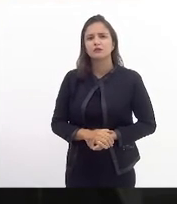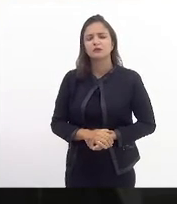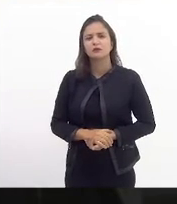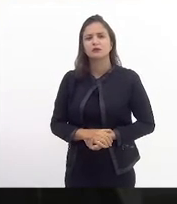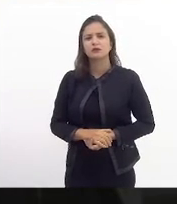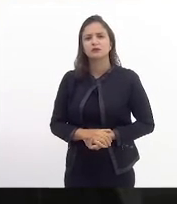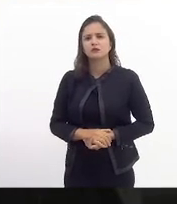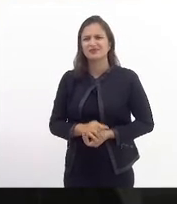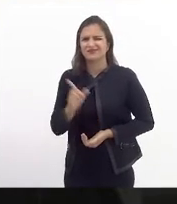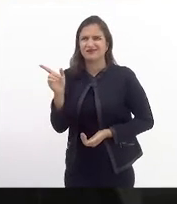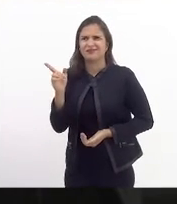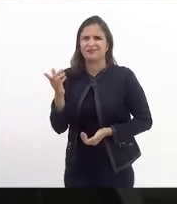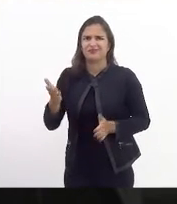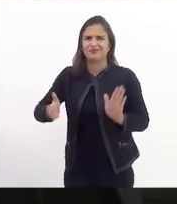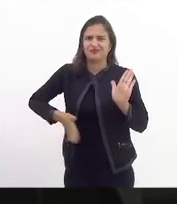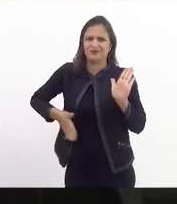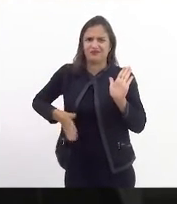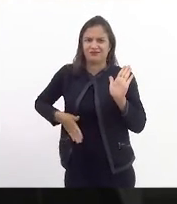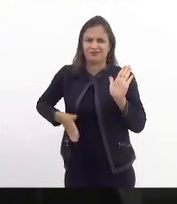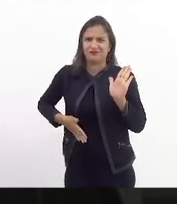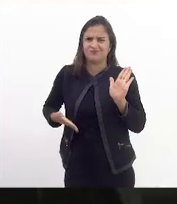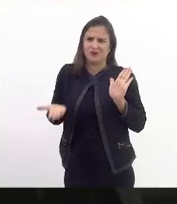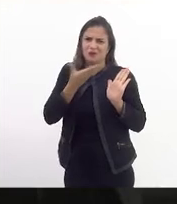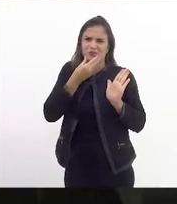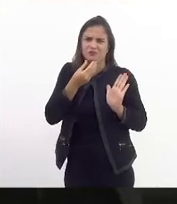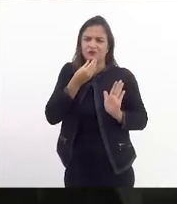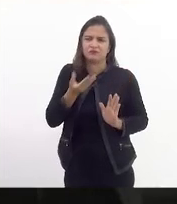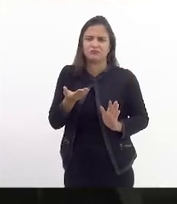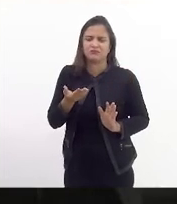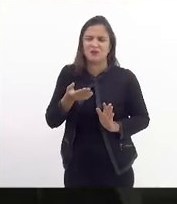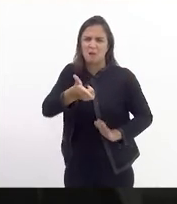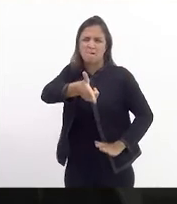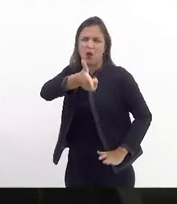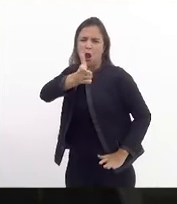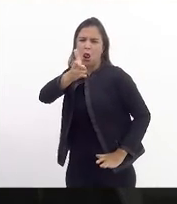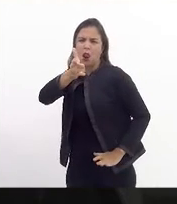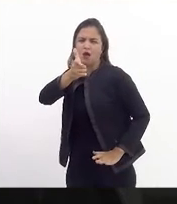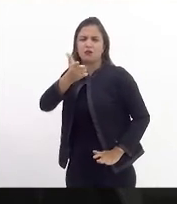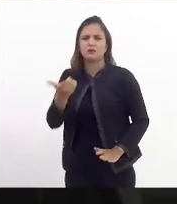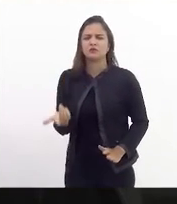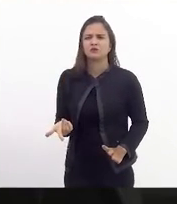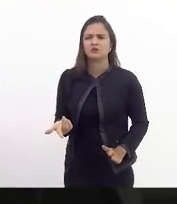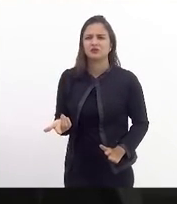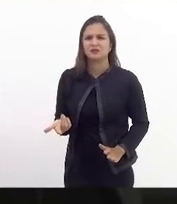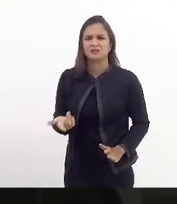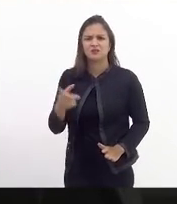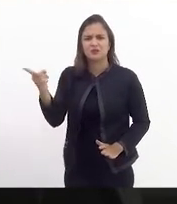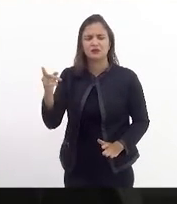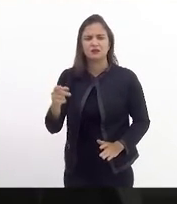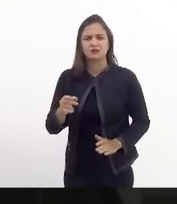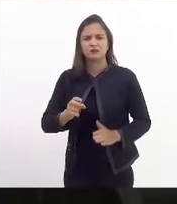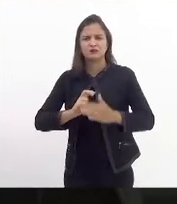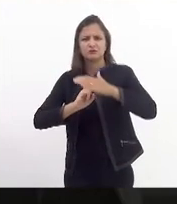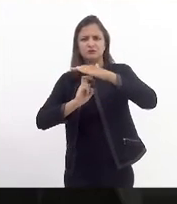um meliante, um criminoso, disparou numa estação de